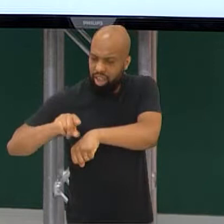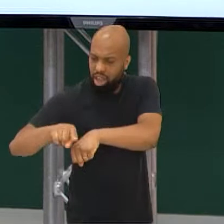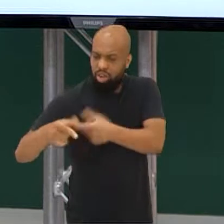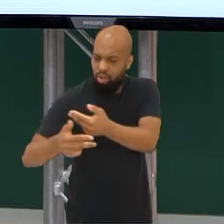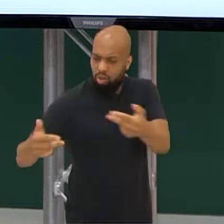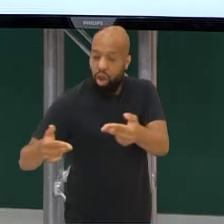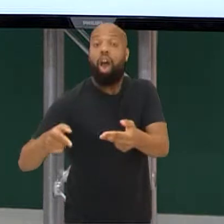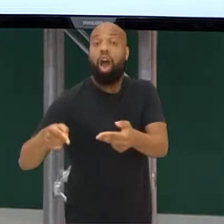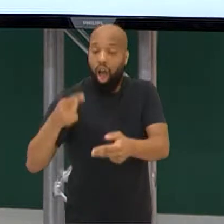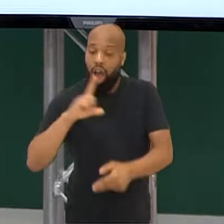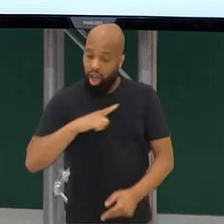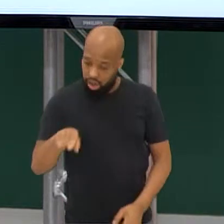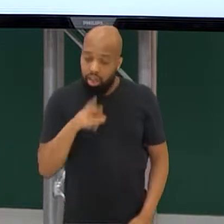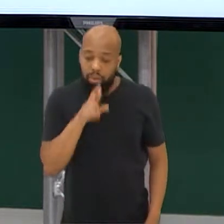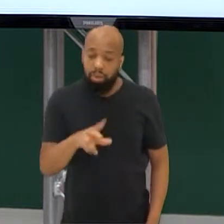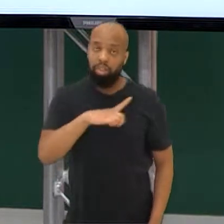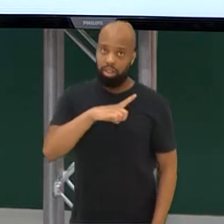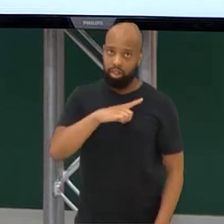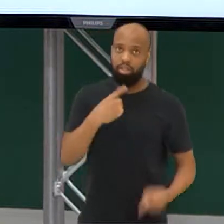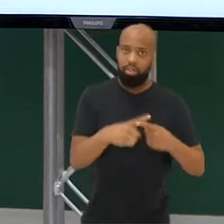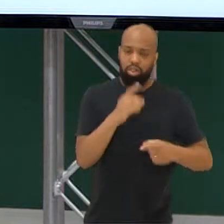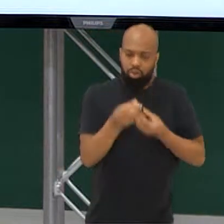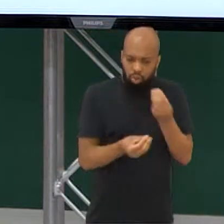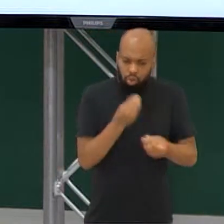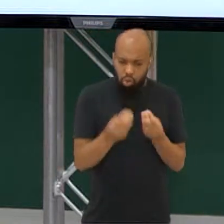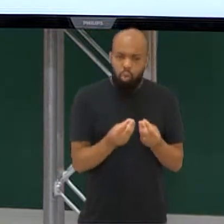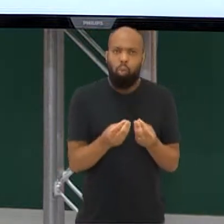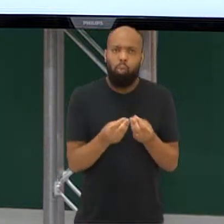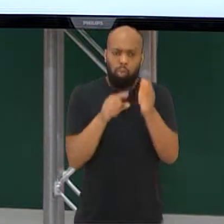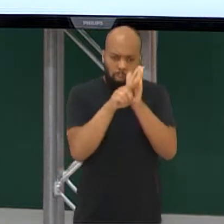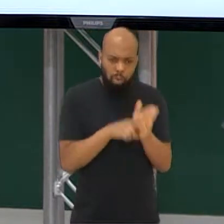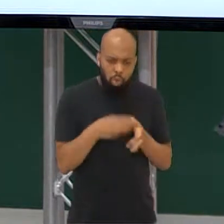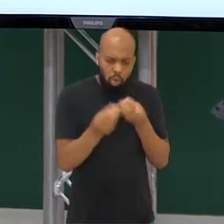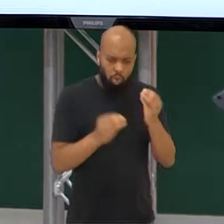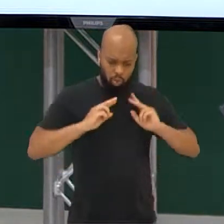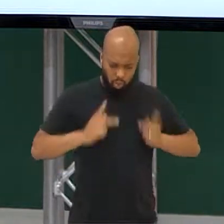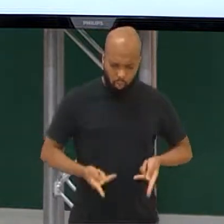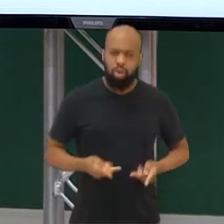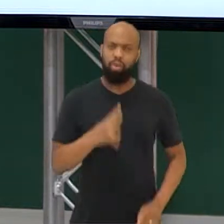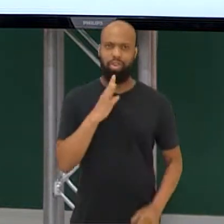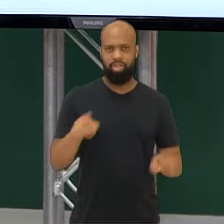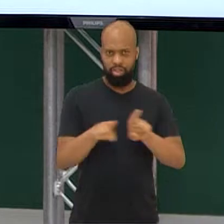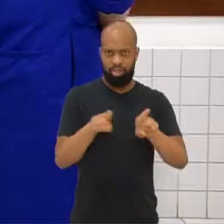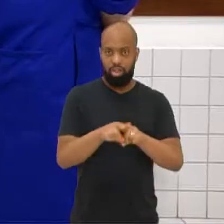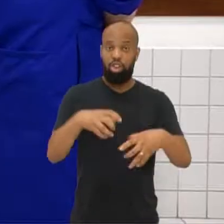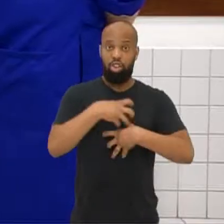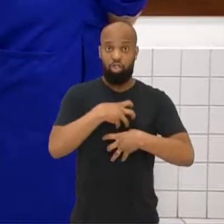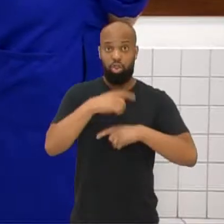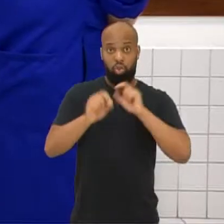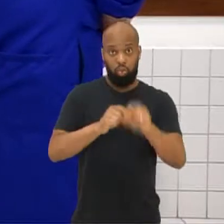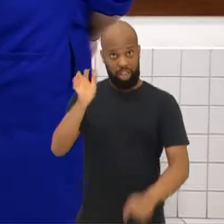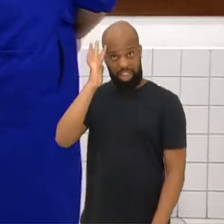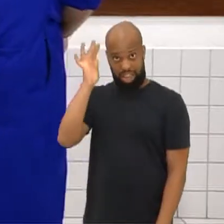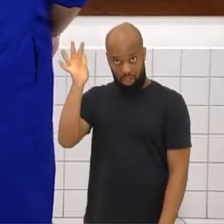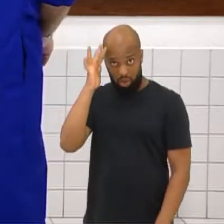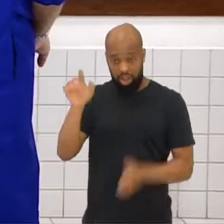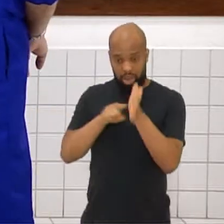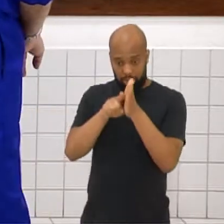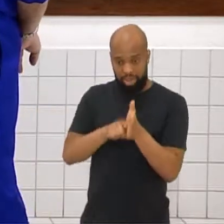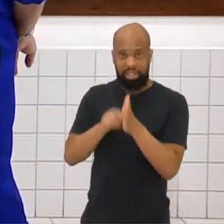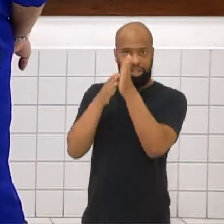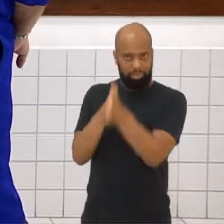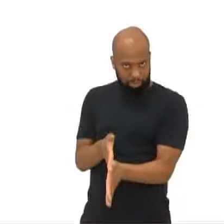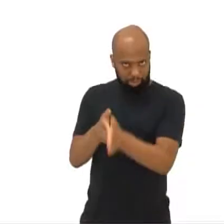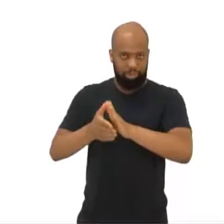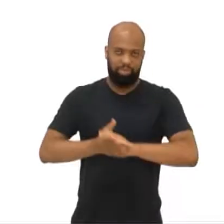Kant, a gente vê que, na verdade, a gente pode questionar como o ser humano conhece, né? Esse é o estágio metafísico, que é o segundo estágio. Vamos para o